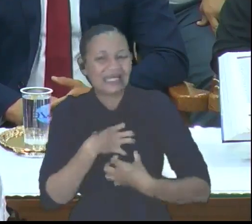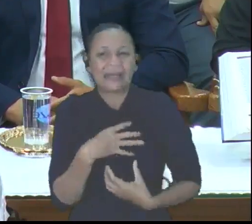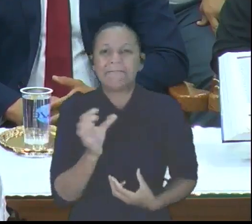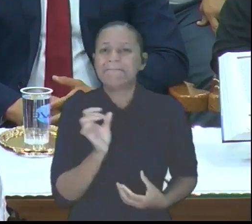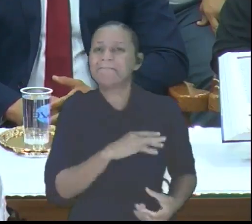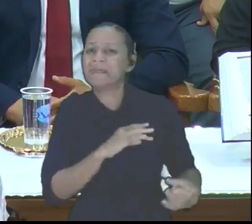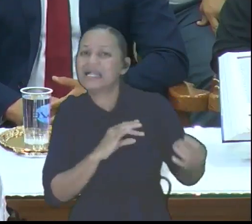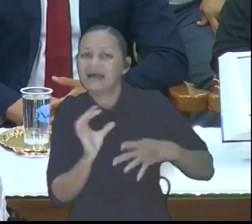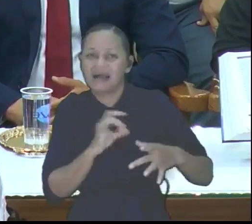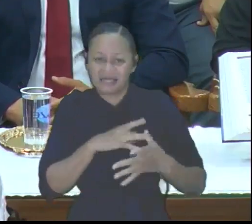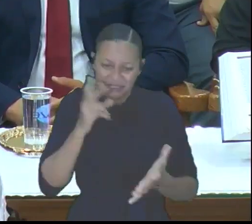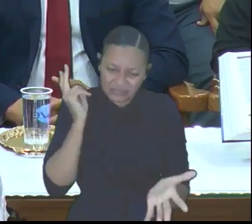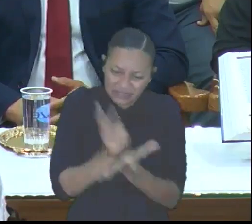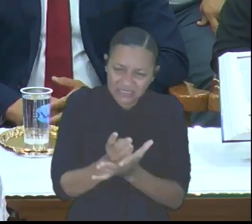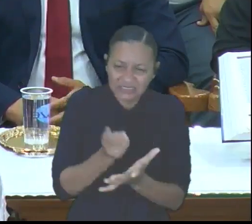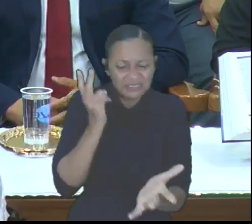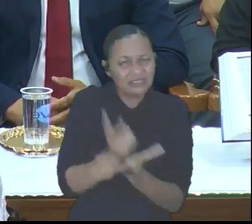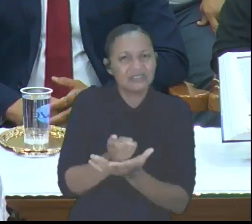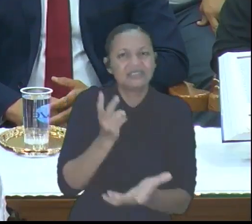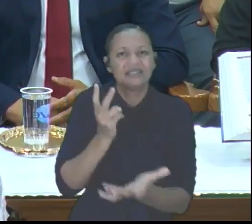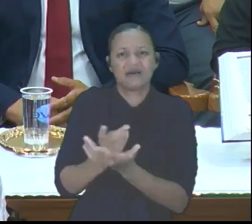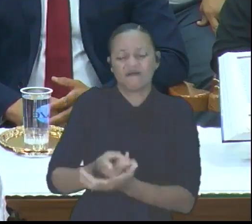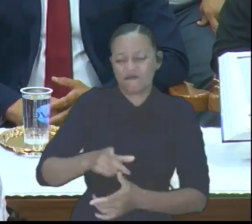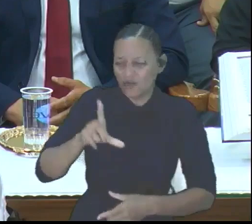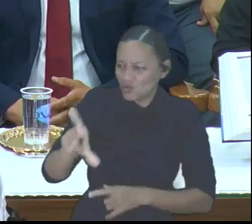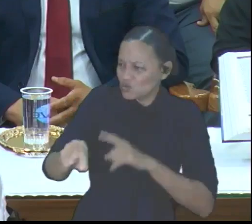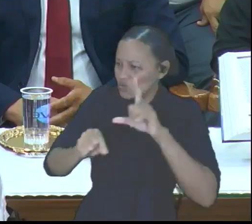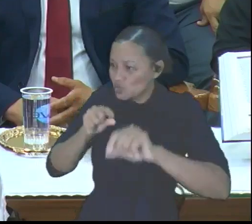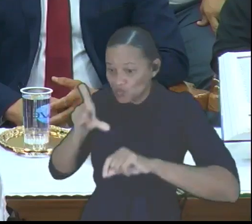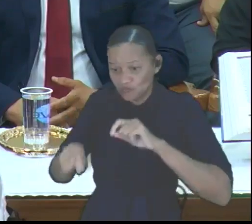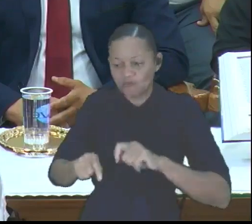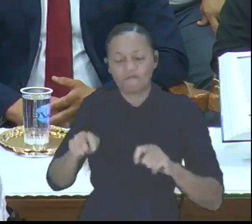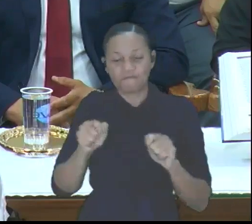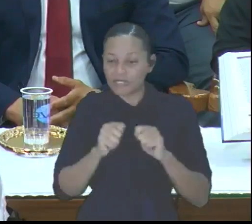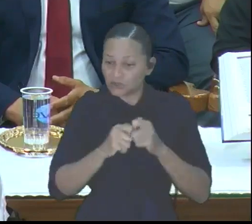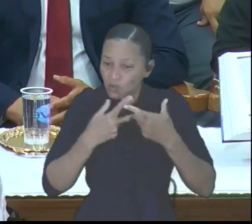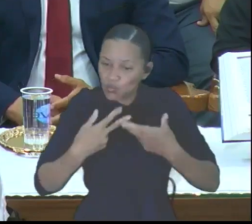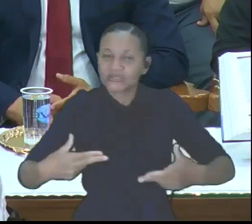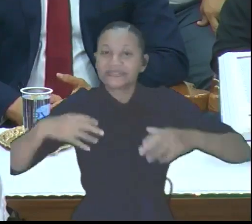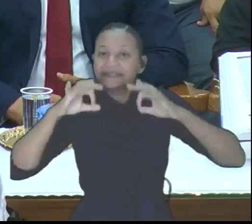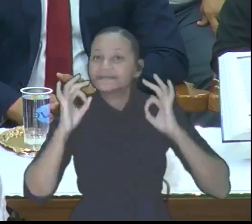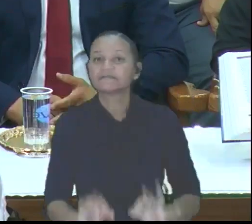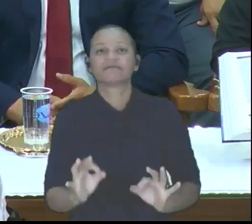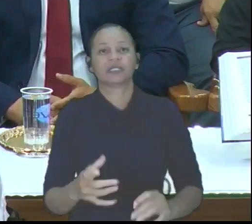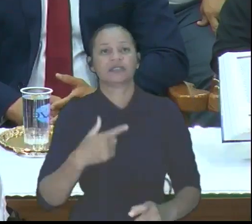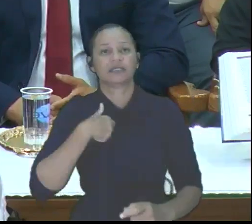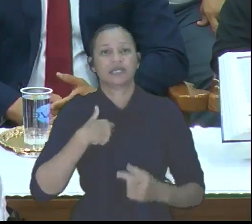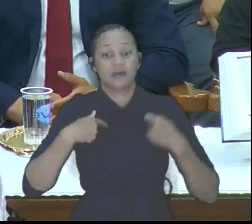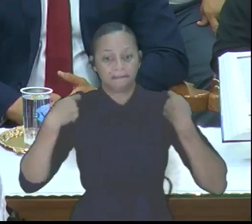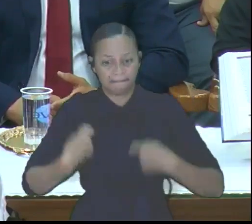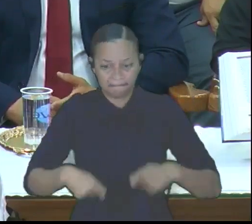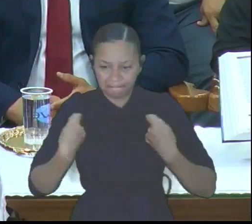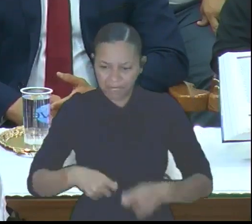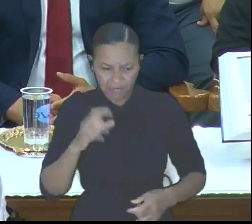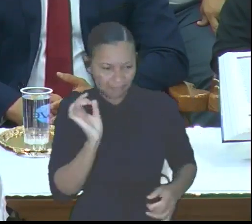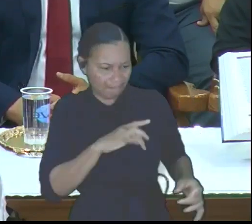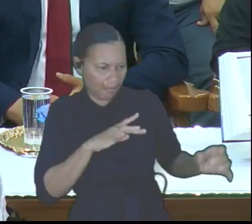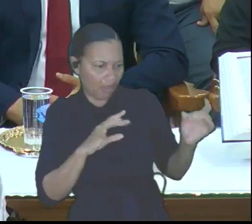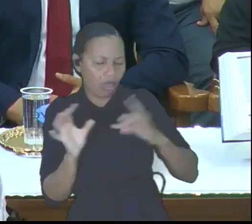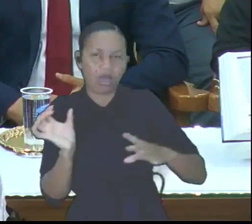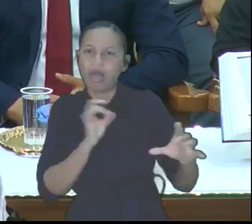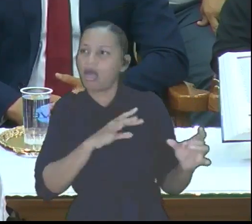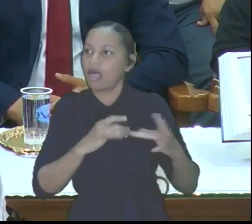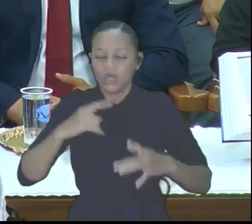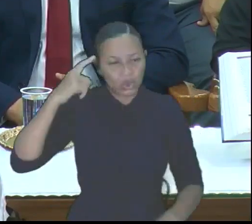eu sempre vou escolher fazer aquilo que é certo. E eu preciso, diante do medo, diante